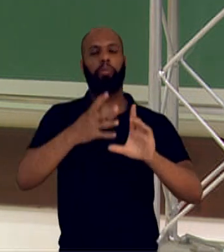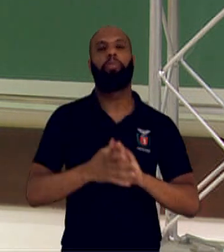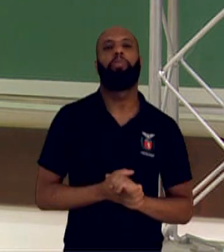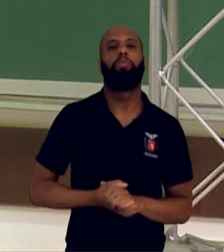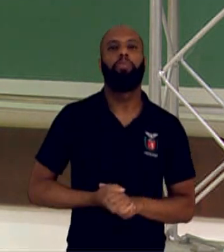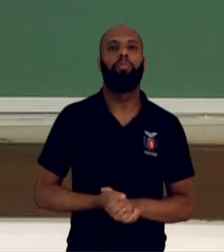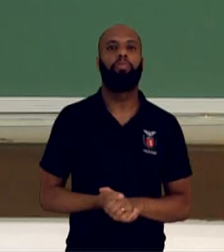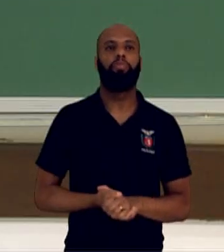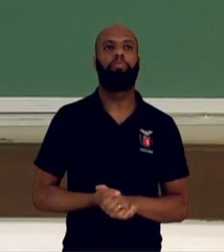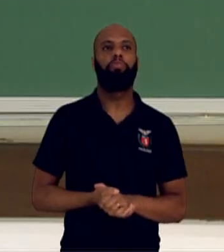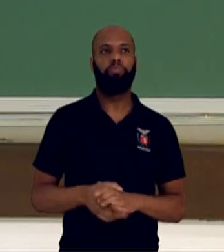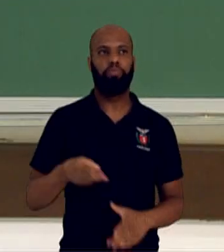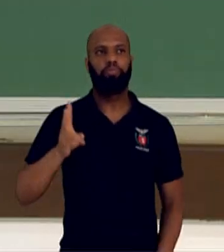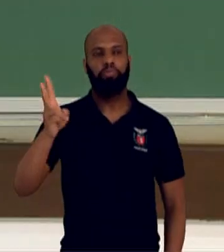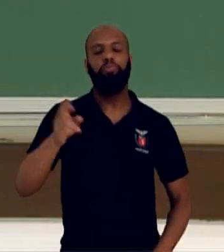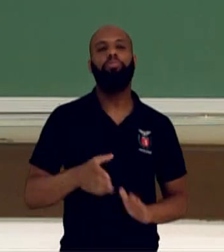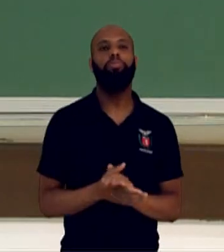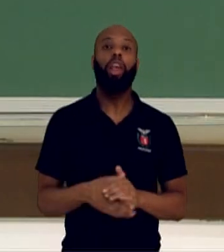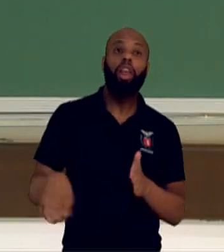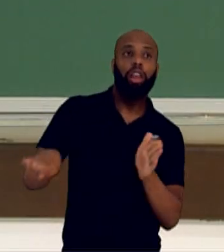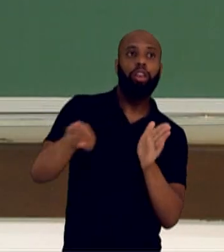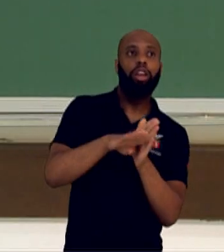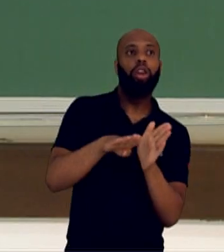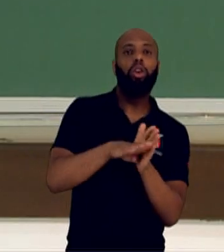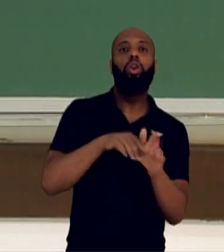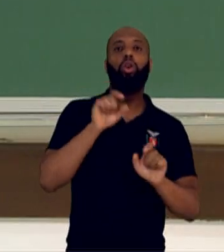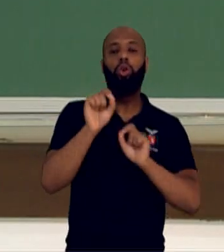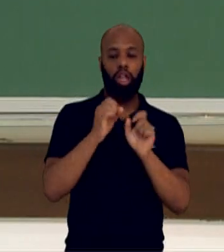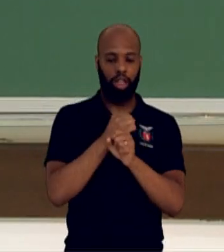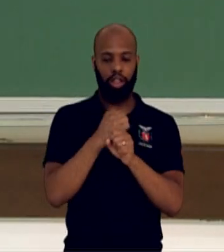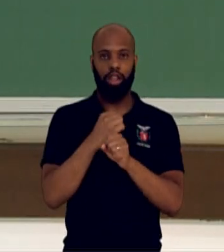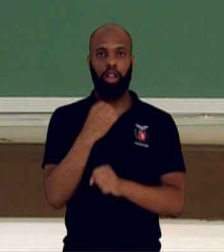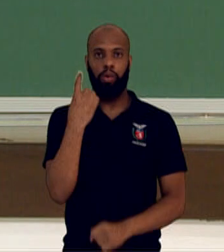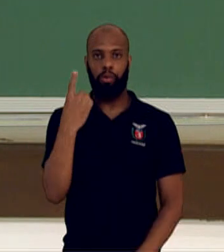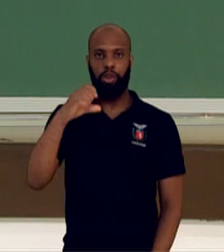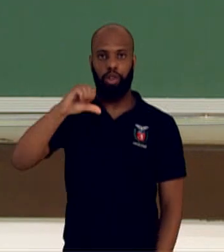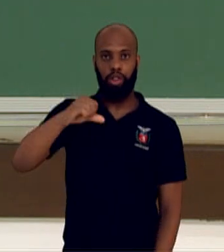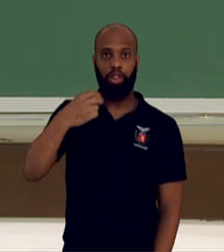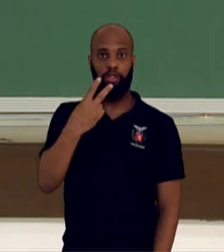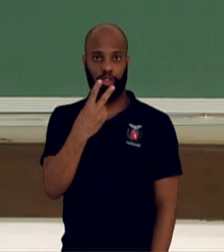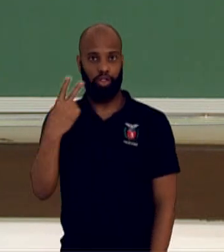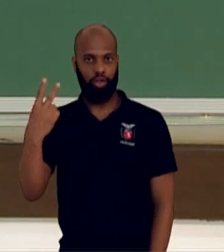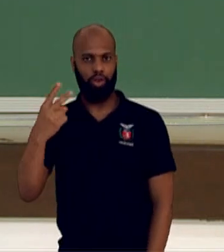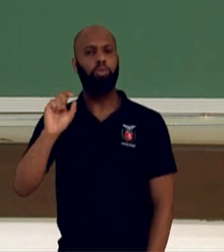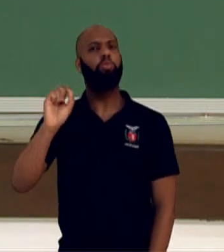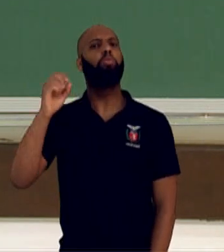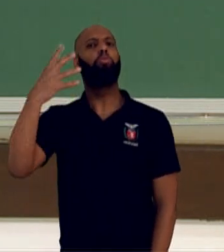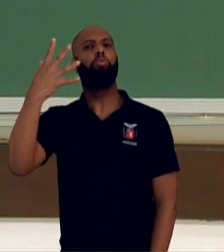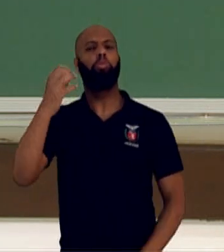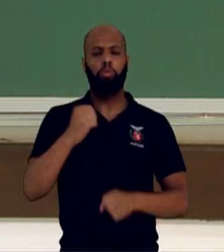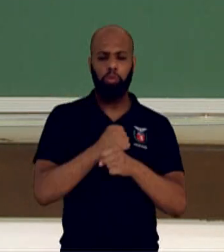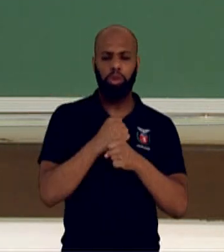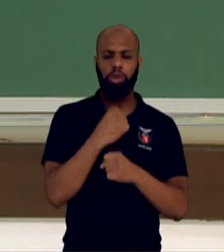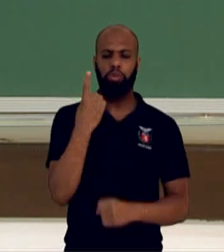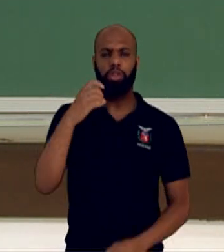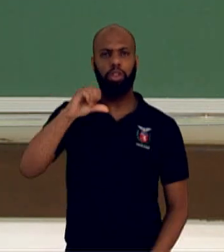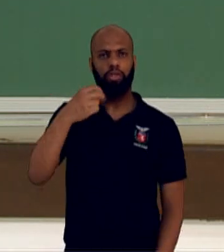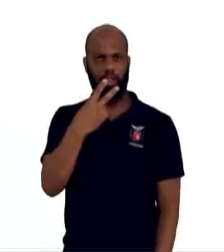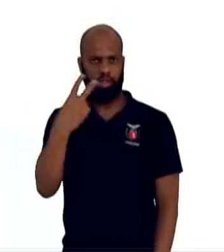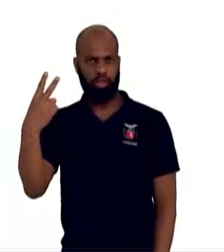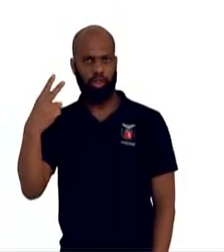vamos em frente e chegamos então em 1922. Gente, o que acontecia em